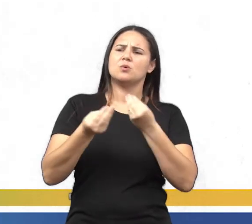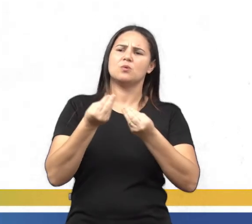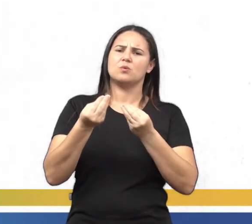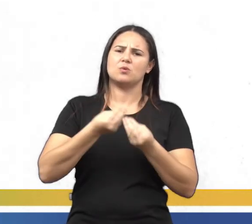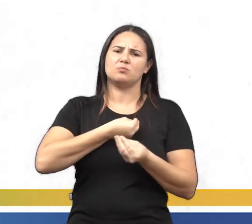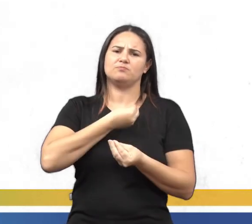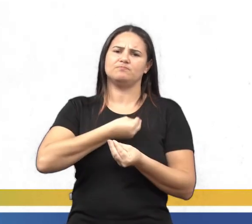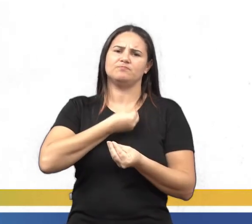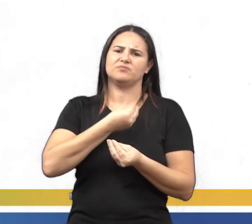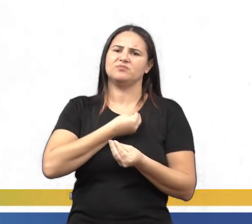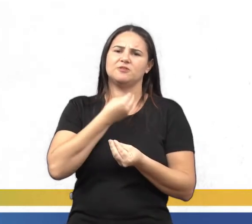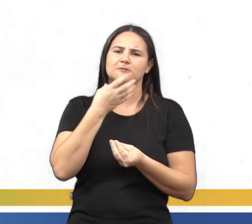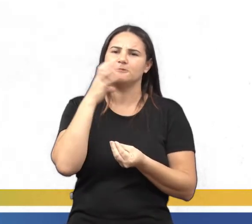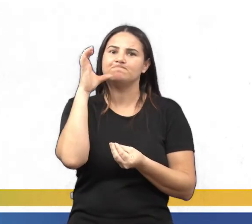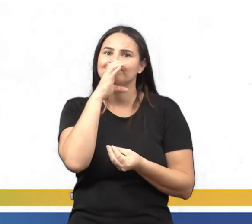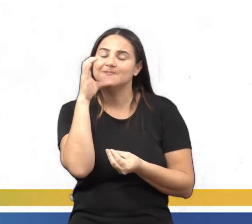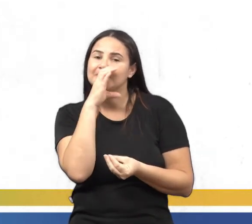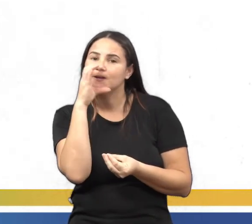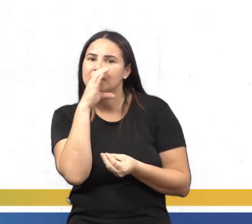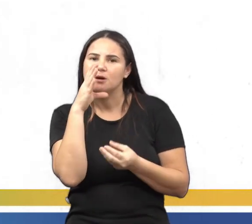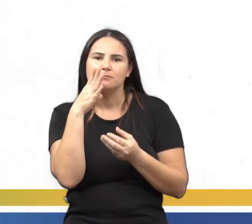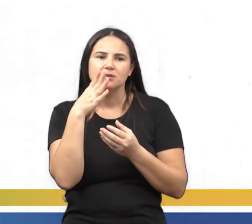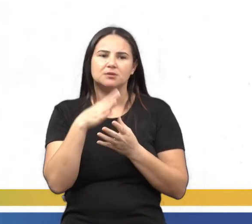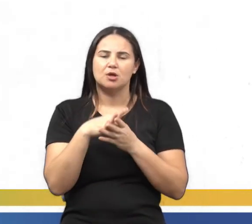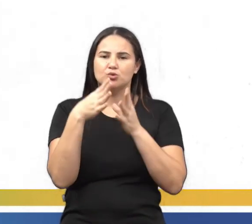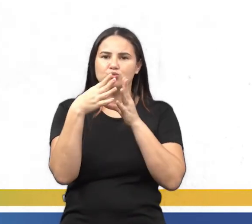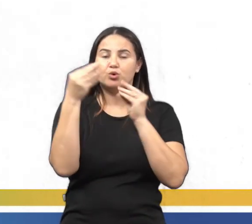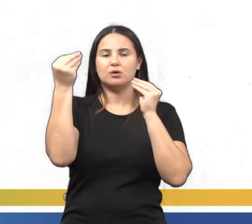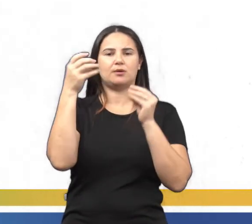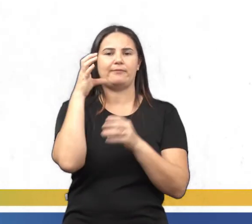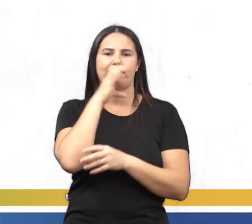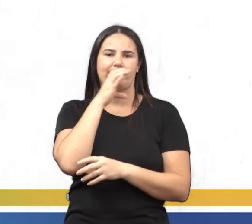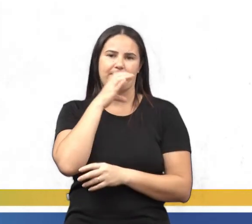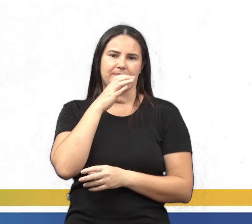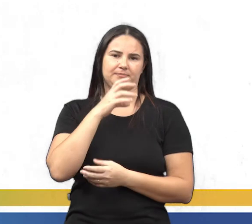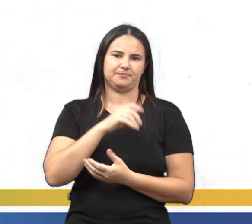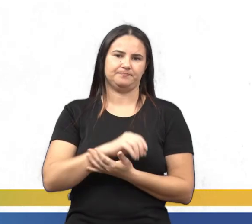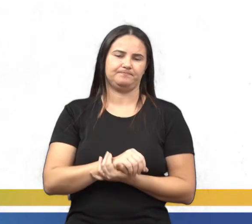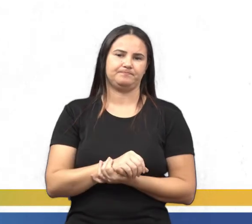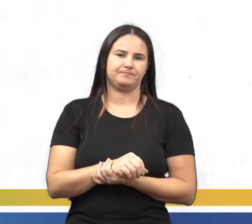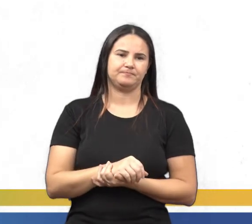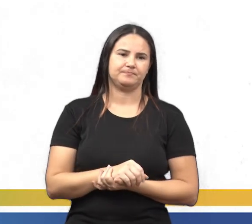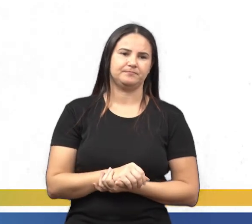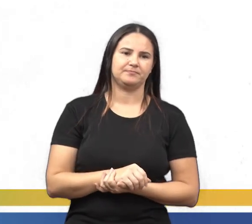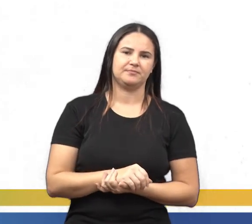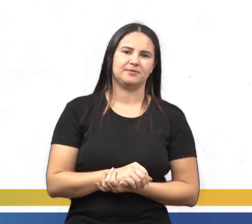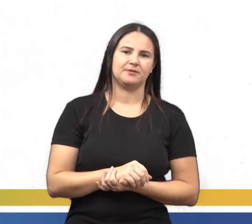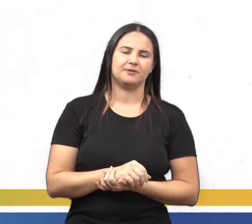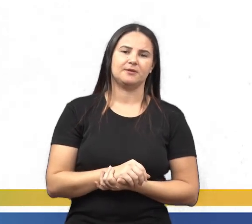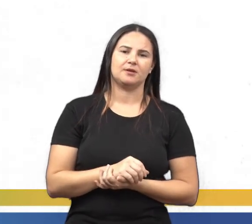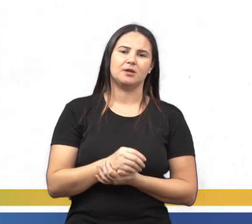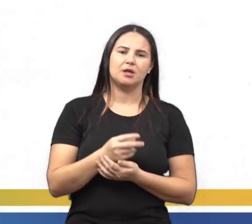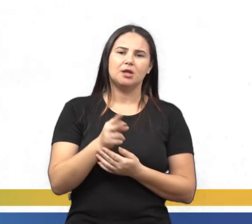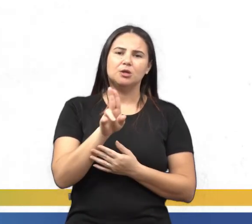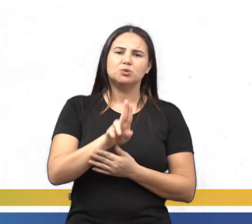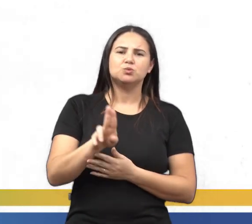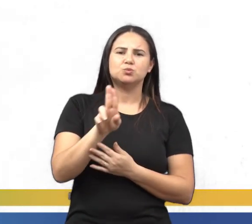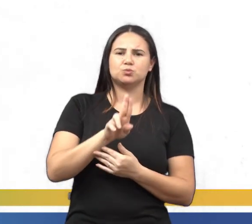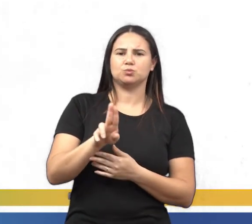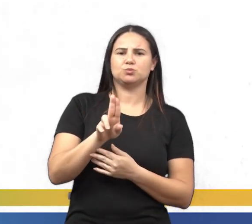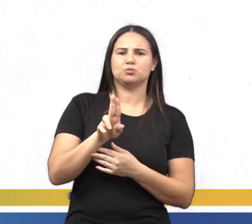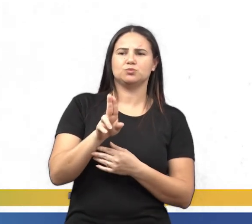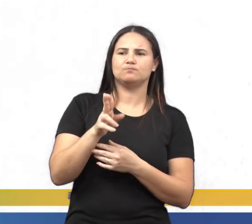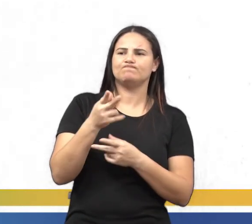ela é passageira, ela passa num piscar de olhos. Vocês perceberam que ele utilizou expressões, palavras, para dizer o que ele